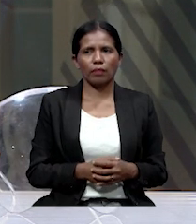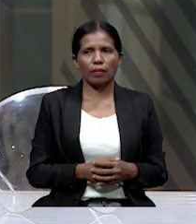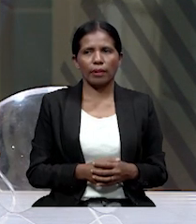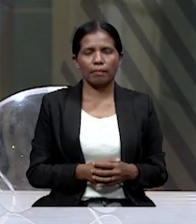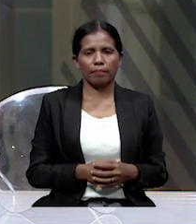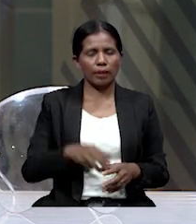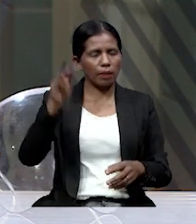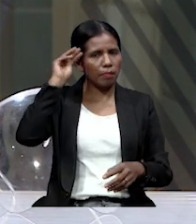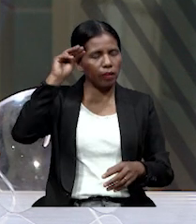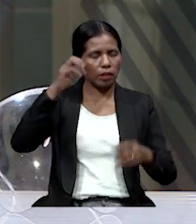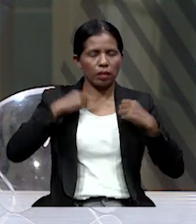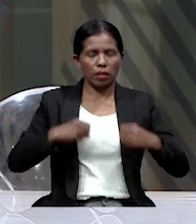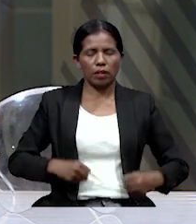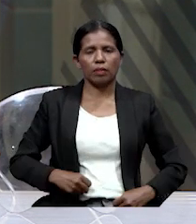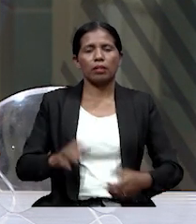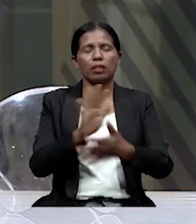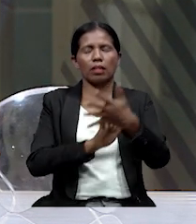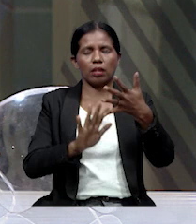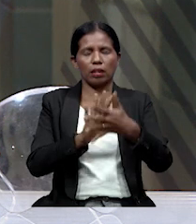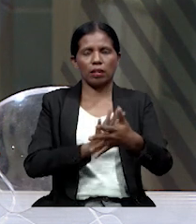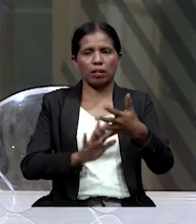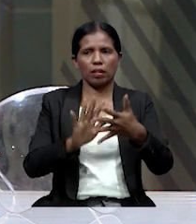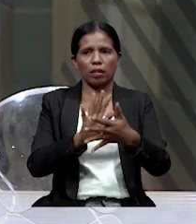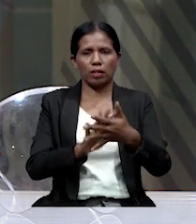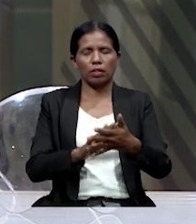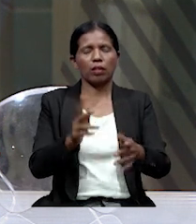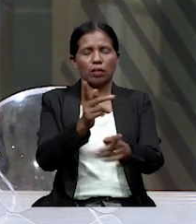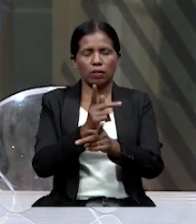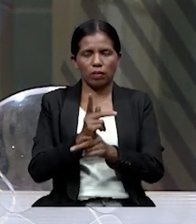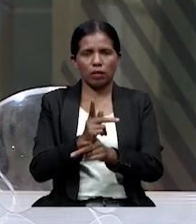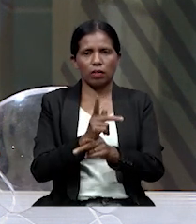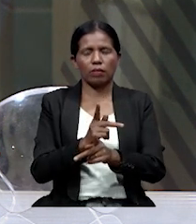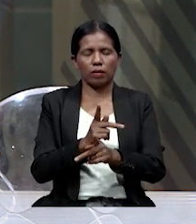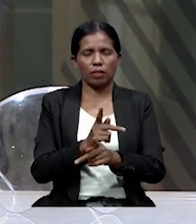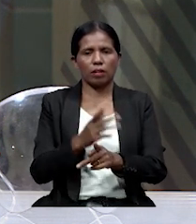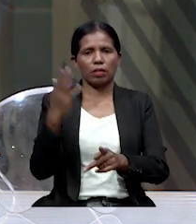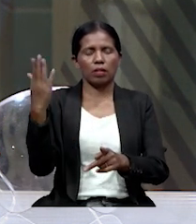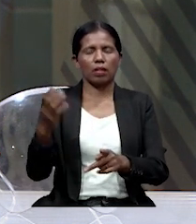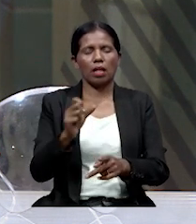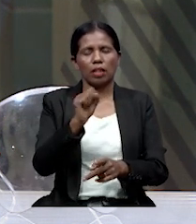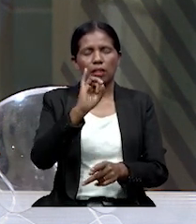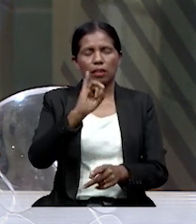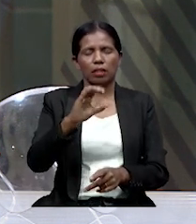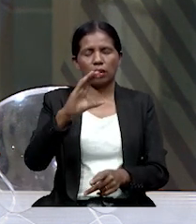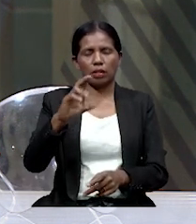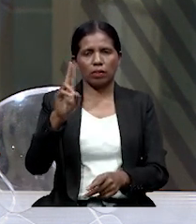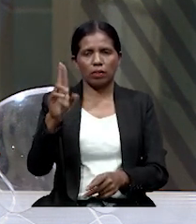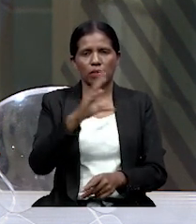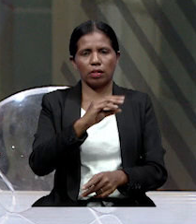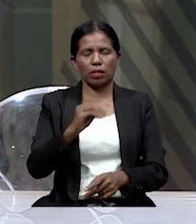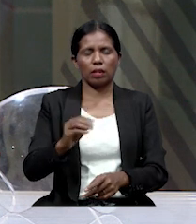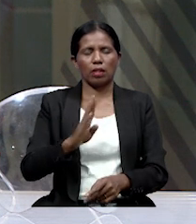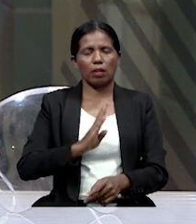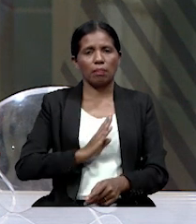Ministra Saúde inaugura Centro Unidade Cuidado Intensivo CAICIU e Hospital Referência